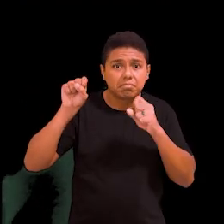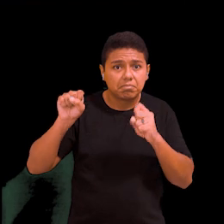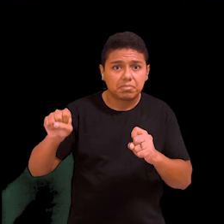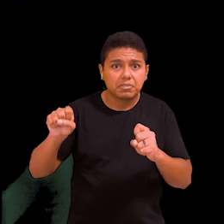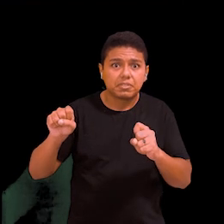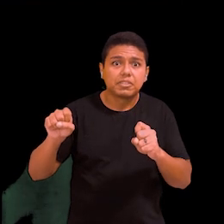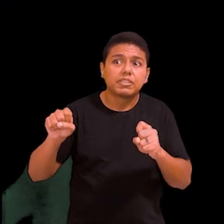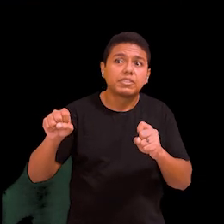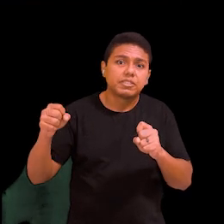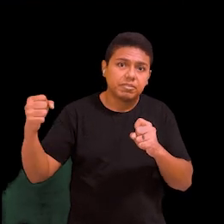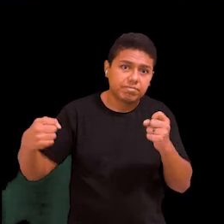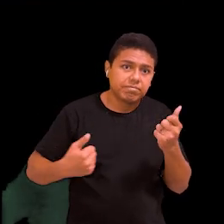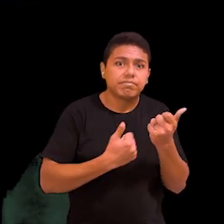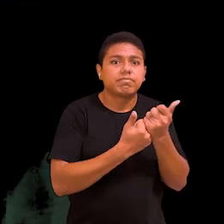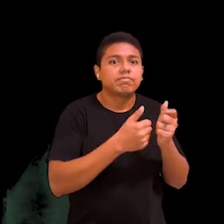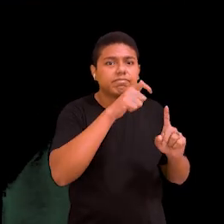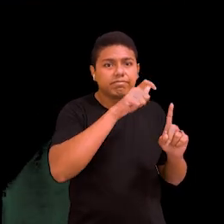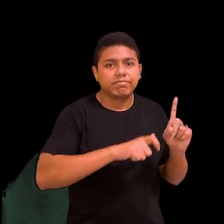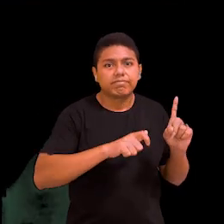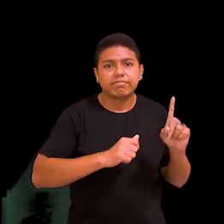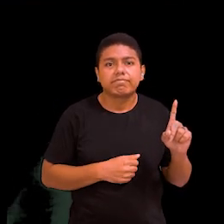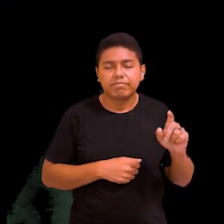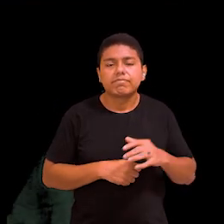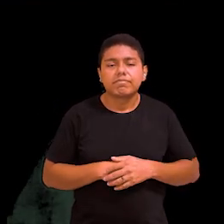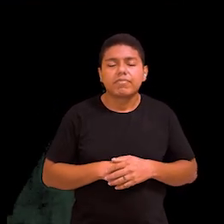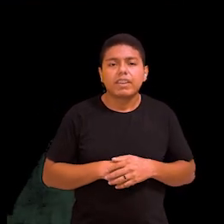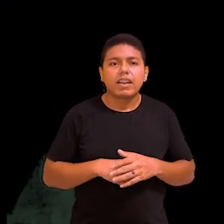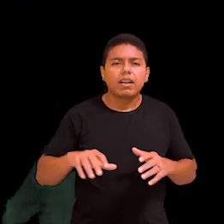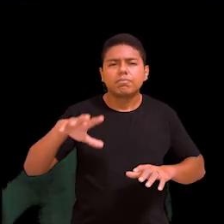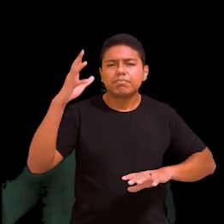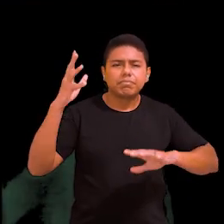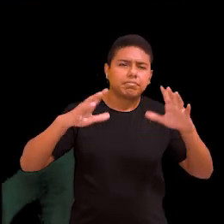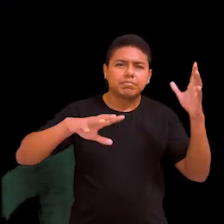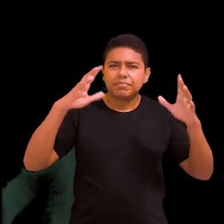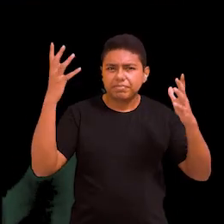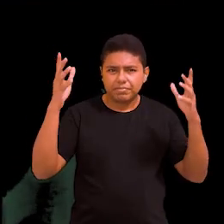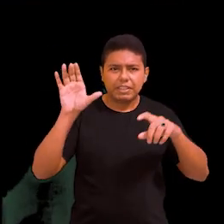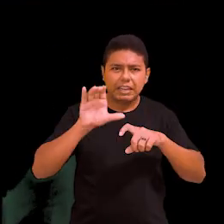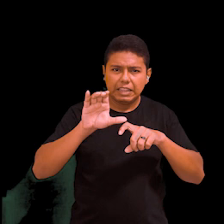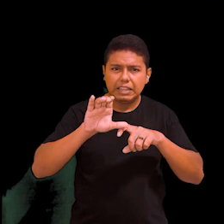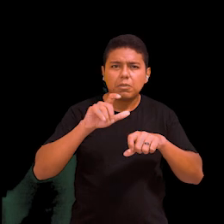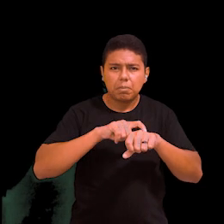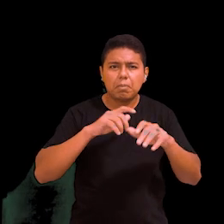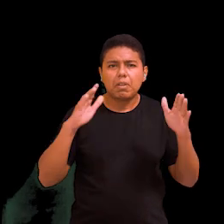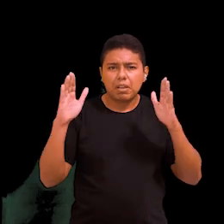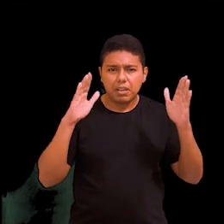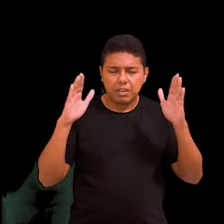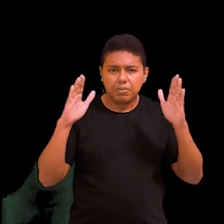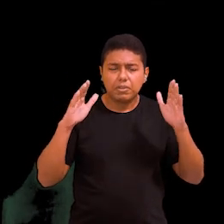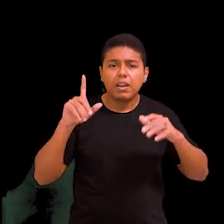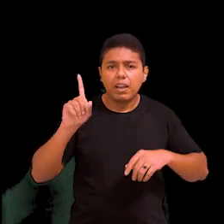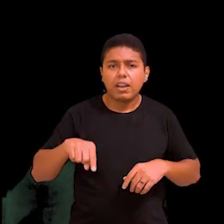para lidar com possíveis problemas durante o puerpério. As principais intercorrências clínicas